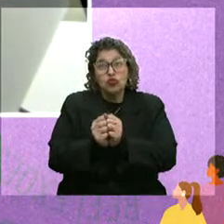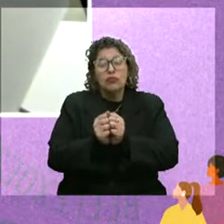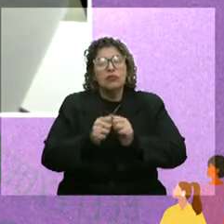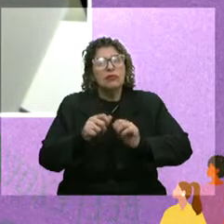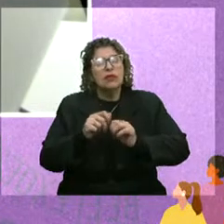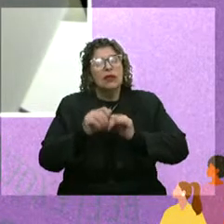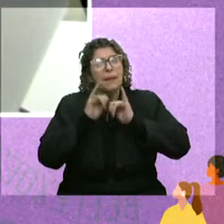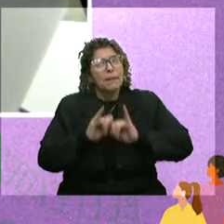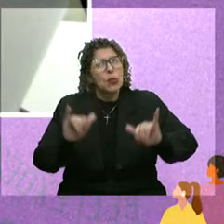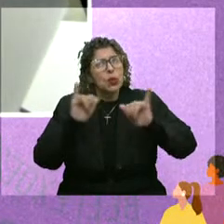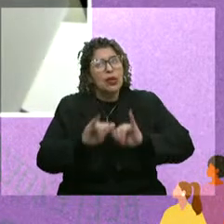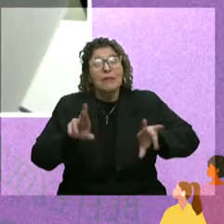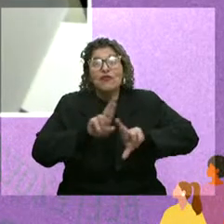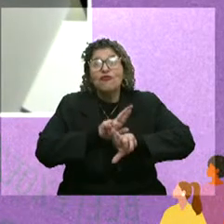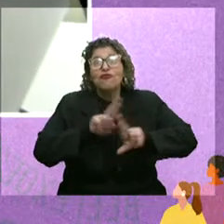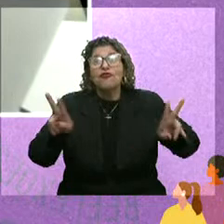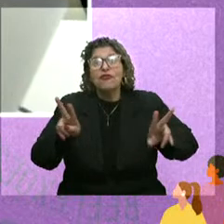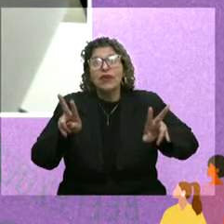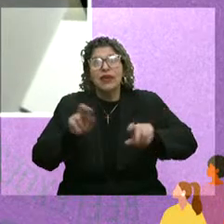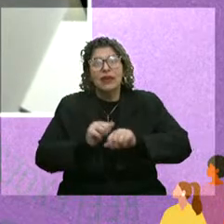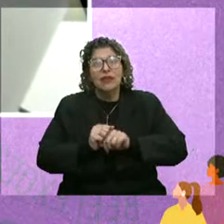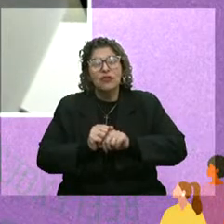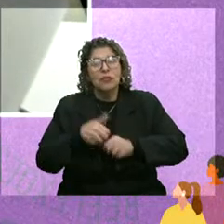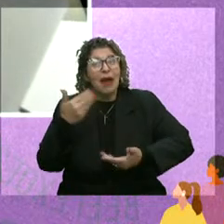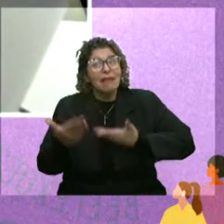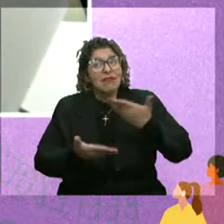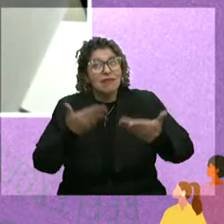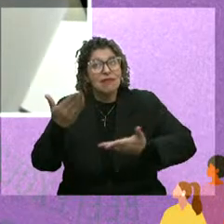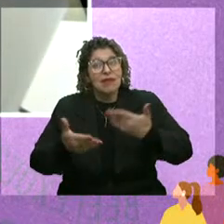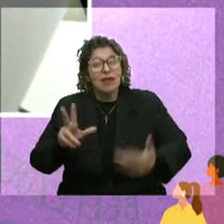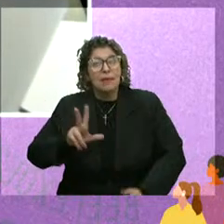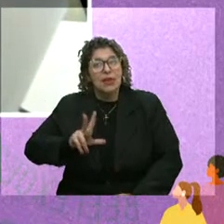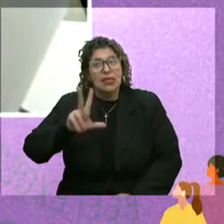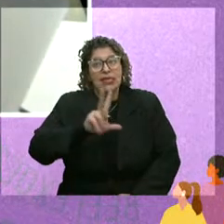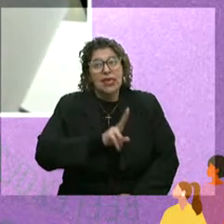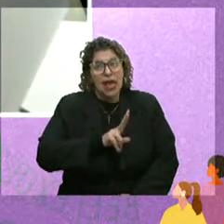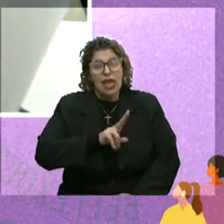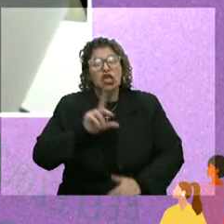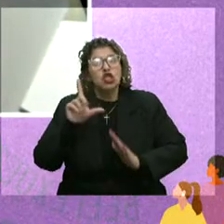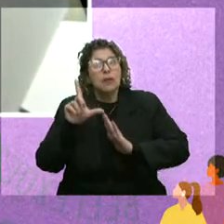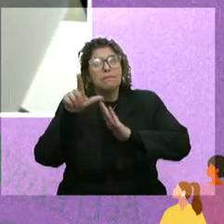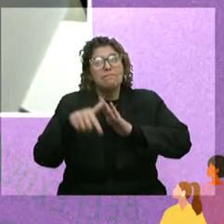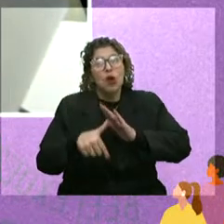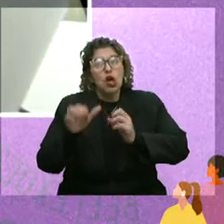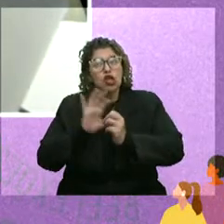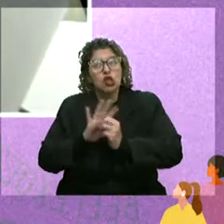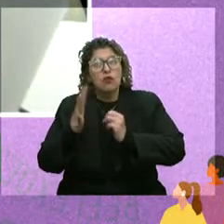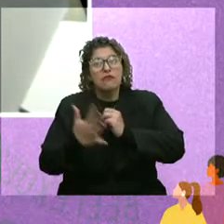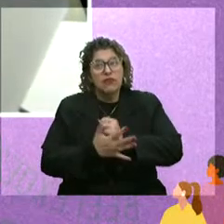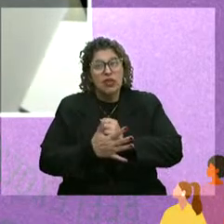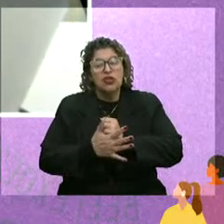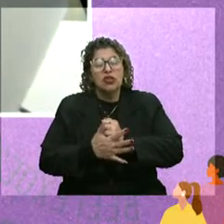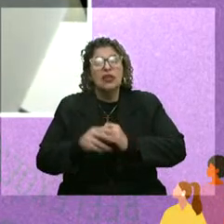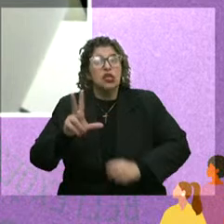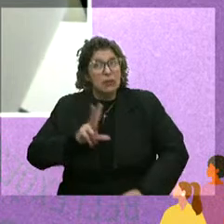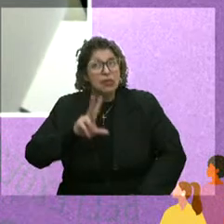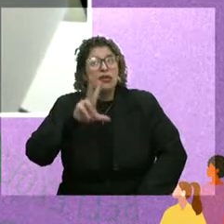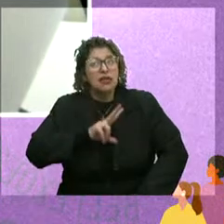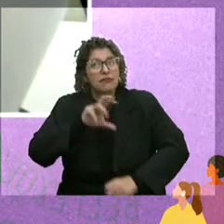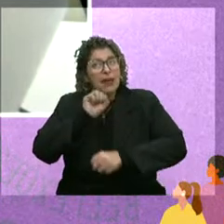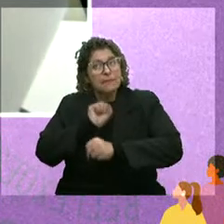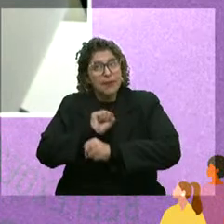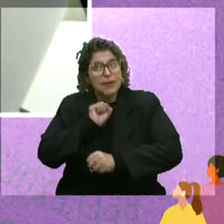programa diferenciado para atender esses pacientes pós-Covid e esses pacientes que ficaram esperando.